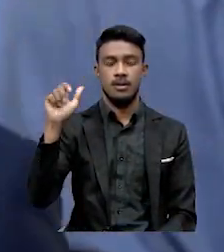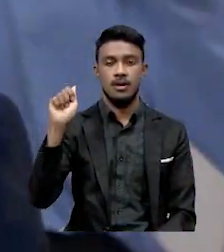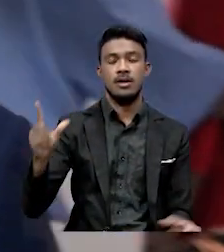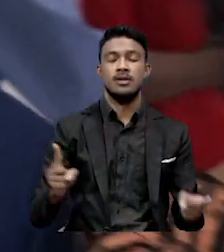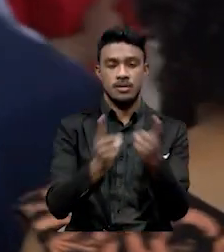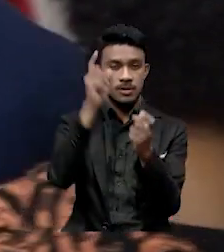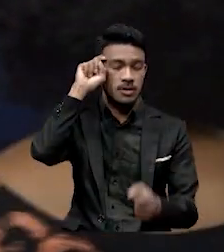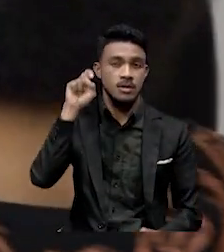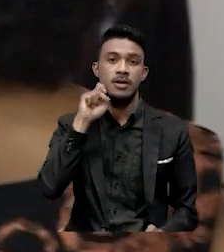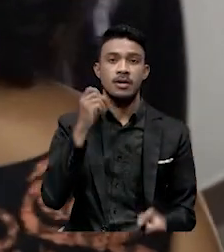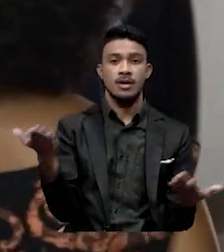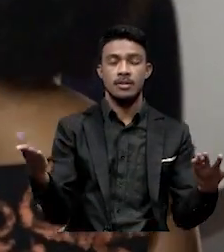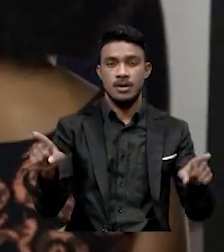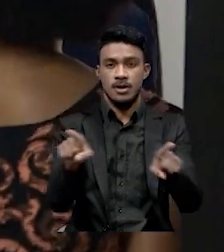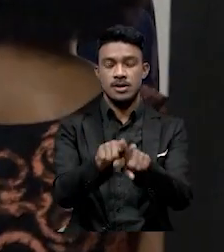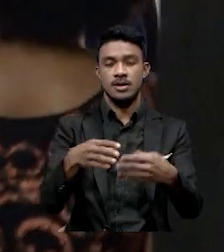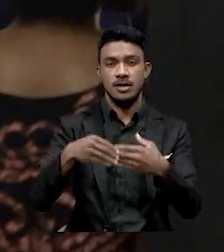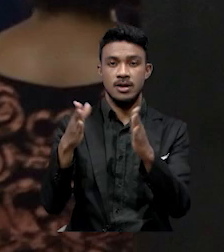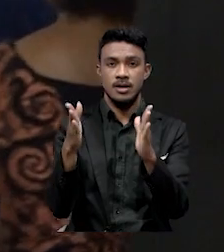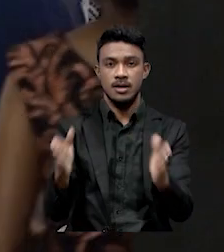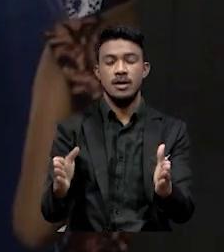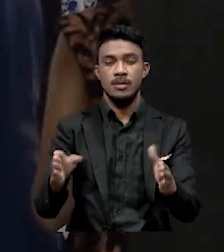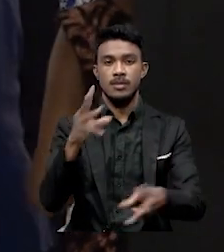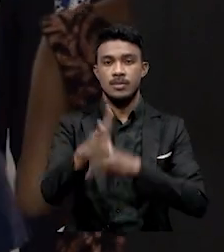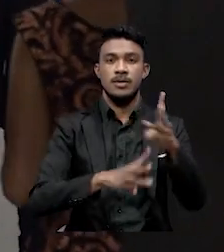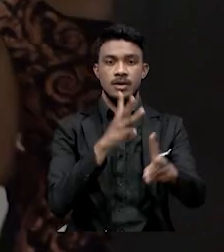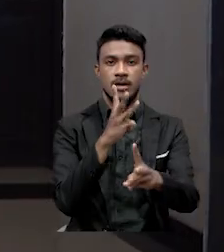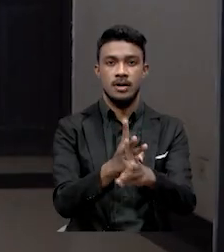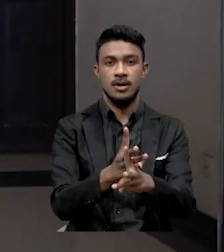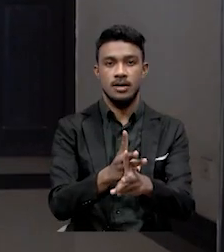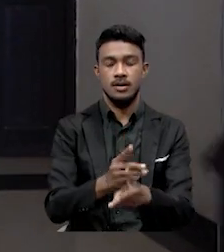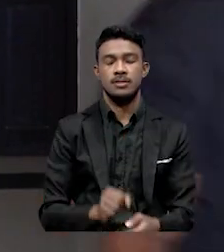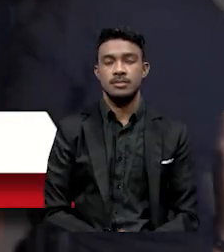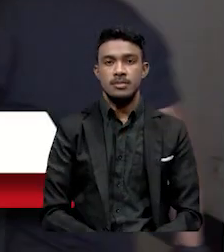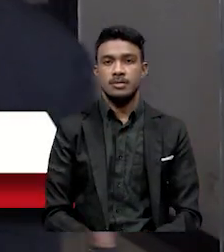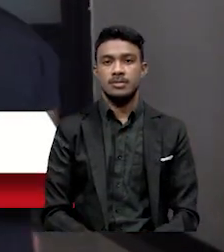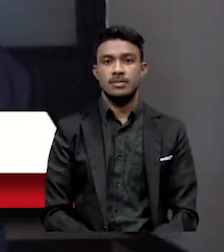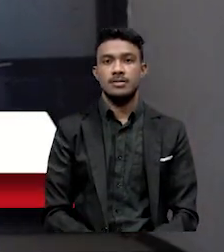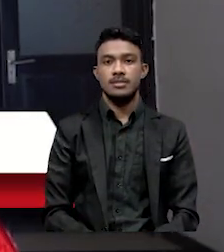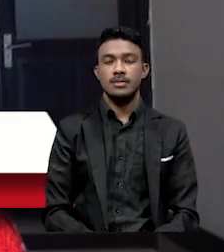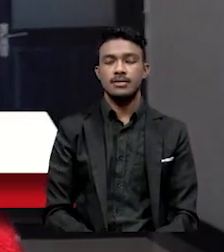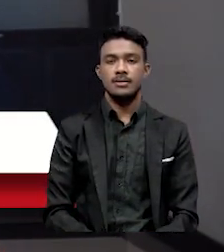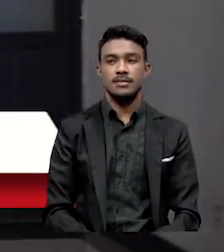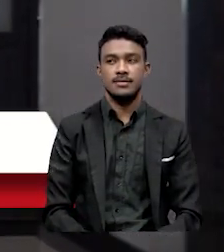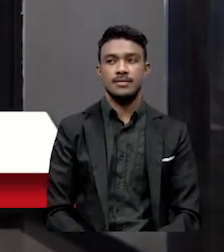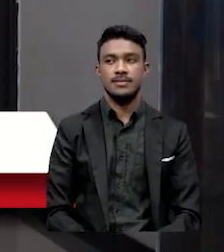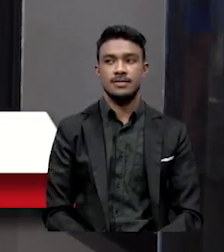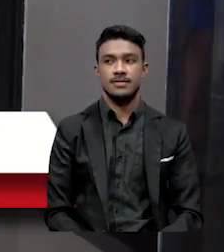Xanana Guzmão, Nebianessa, líder referência mundial. Nós tivemos aqui uma audiência